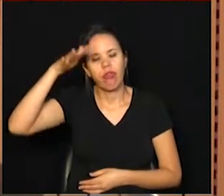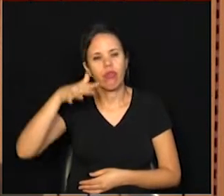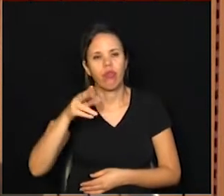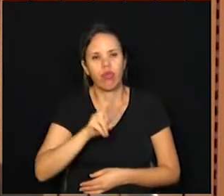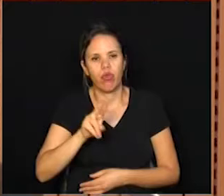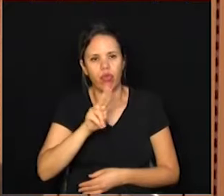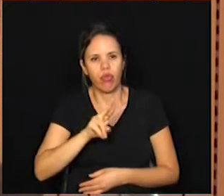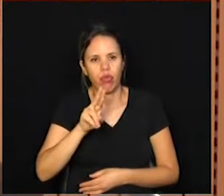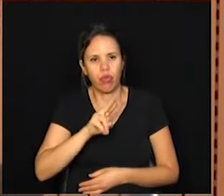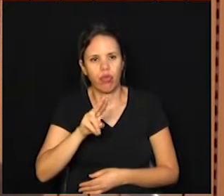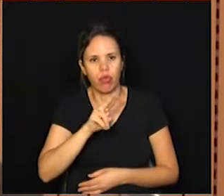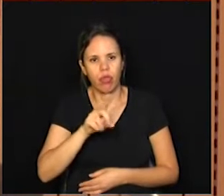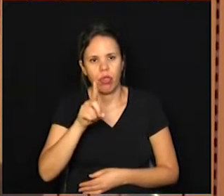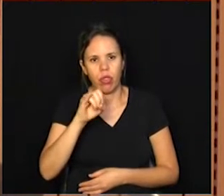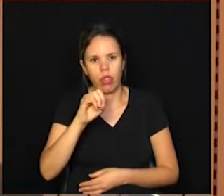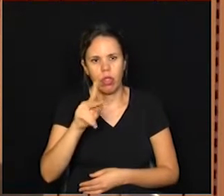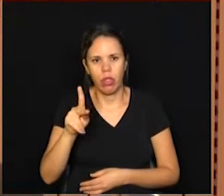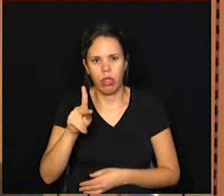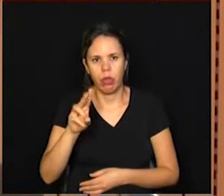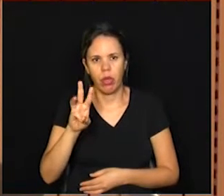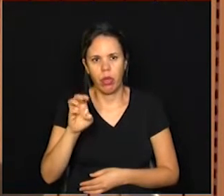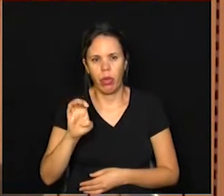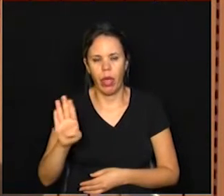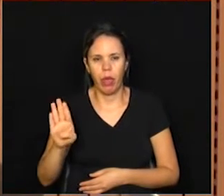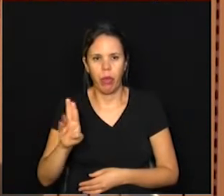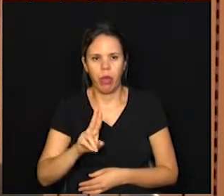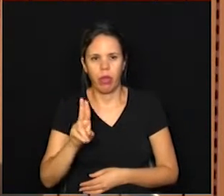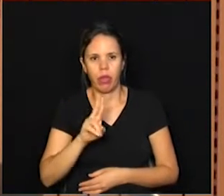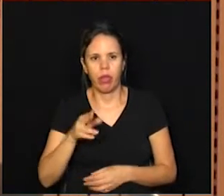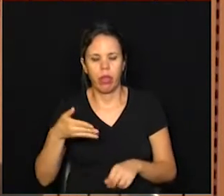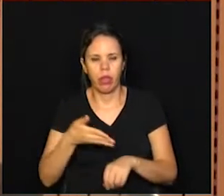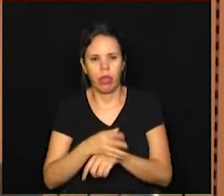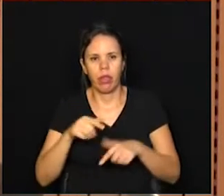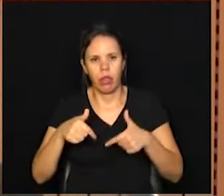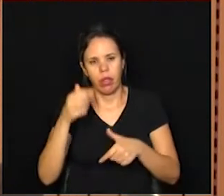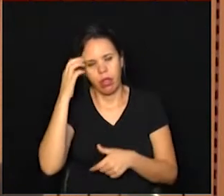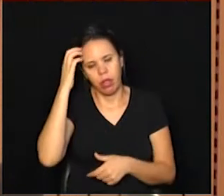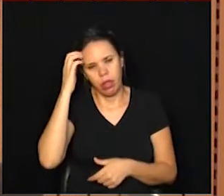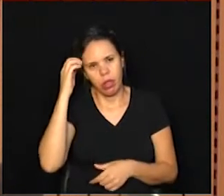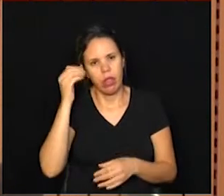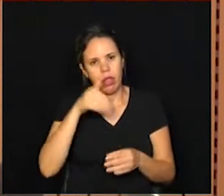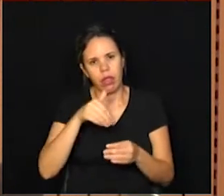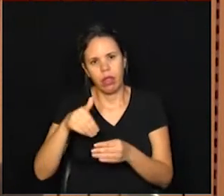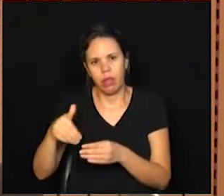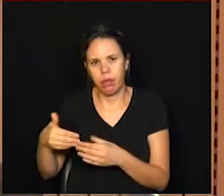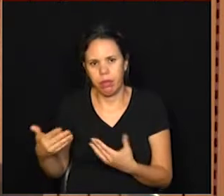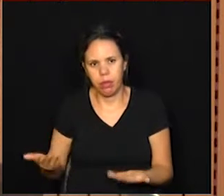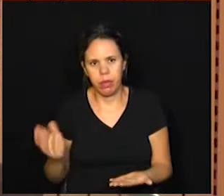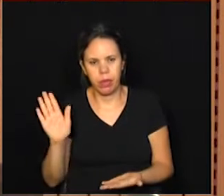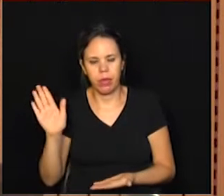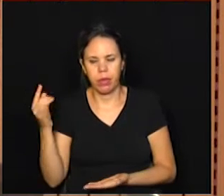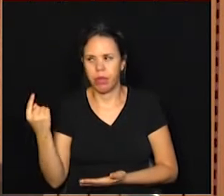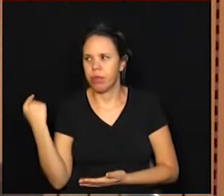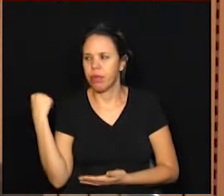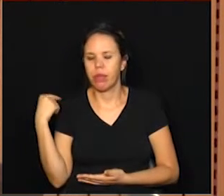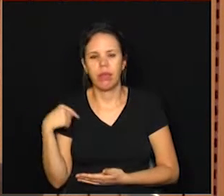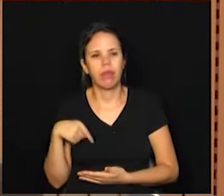da Deep Web no sentido de interferir em eleições. A ponto de